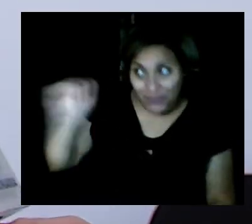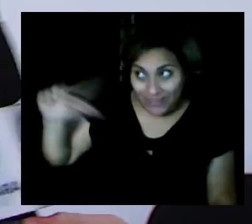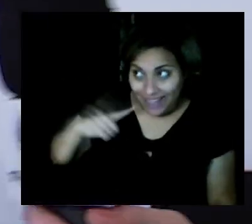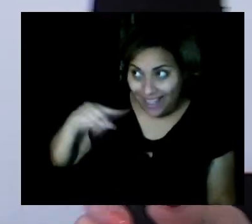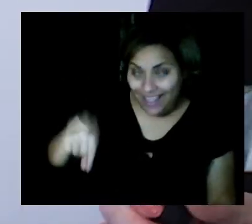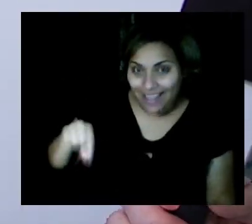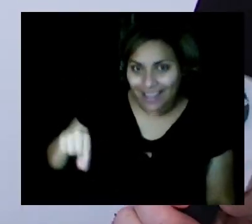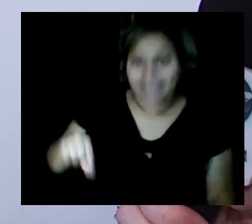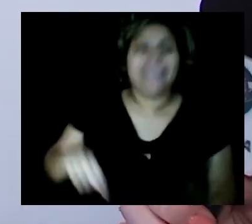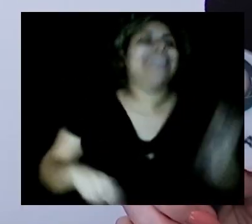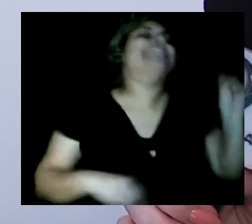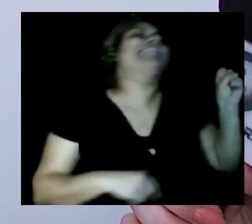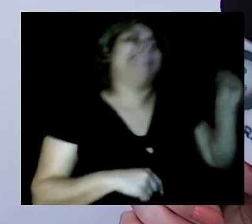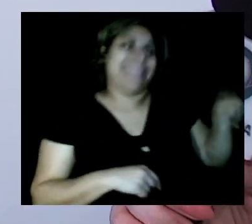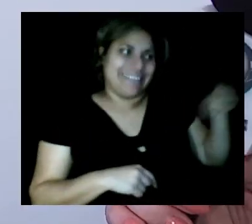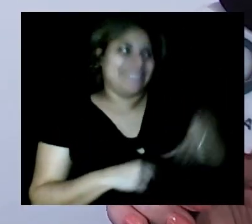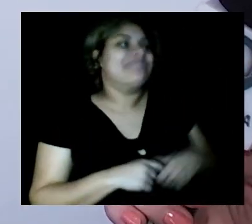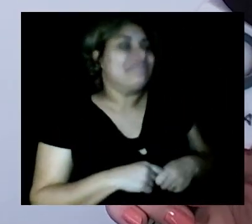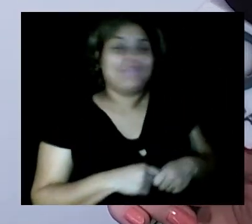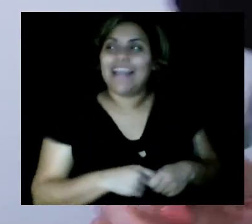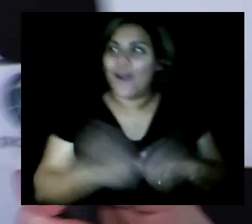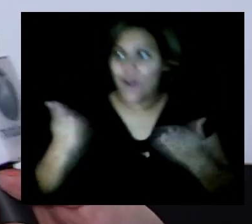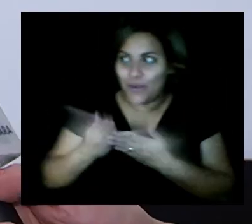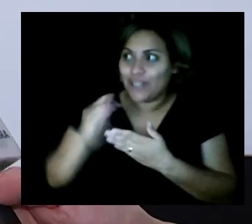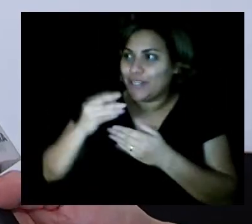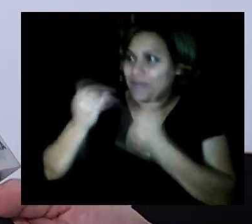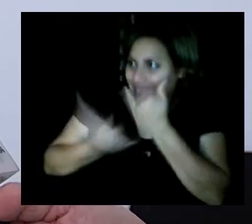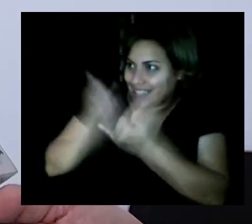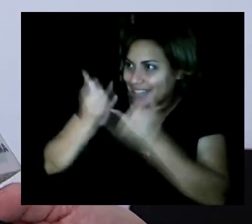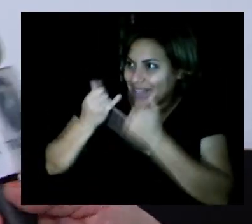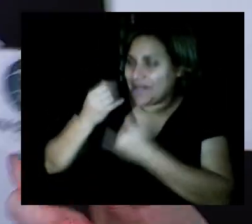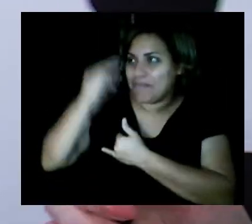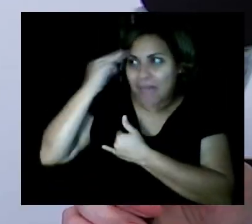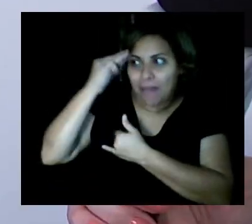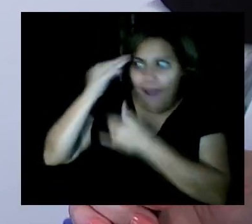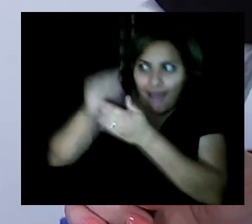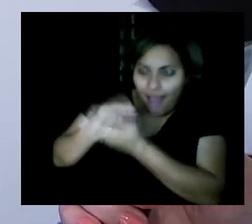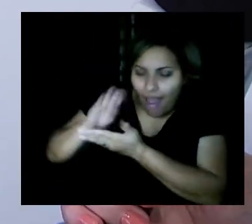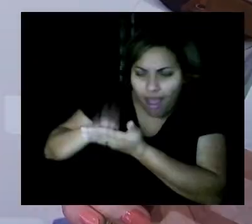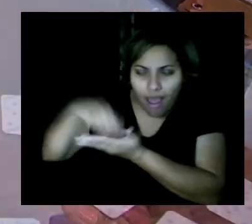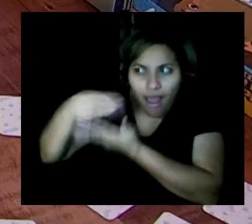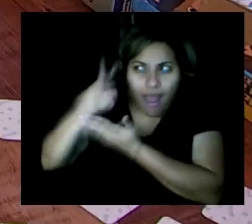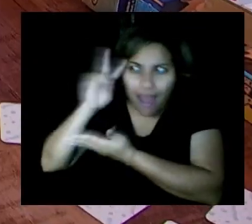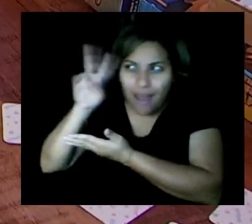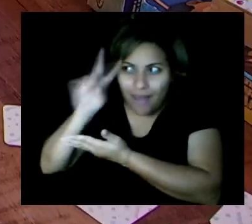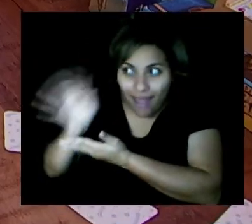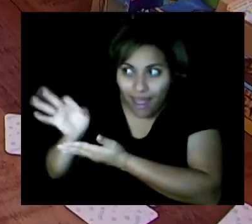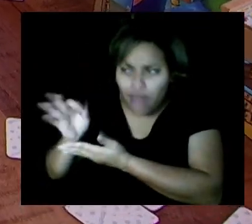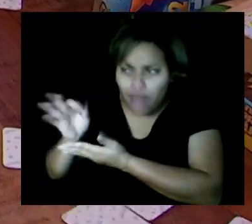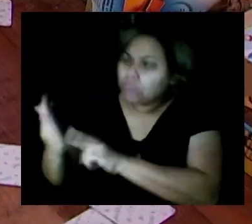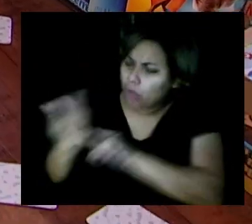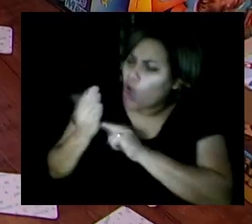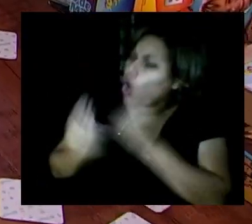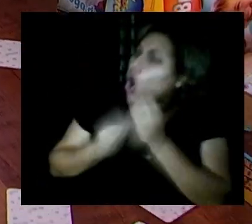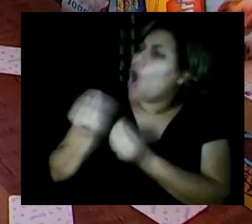Sim. E hoje é jogo da memória que vocês estão fazendo? Sim. Então mostra um pouquinho pra gente, você e o